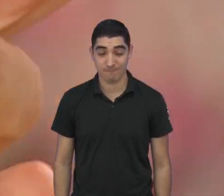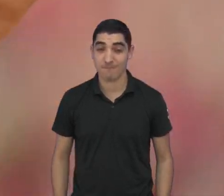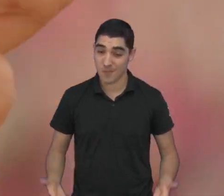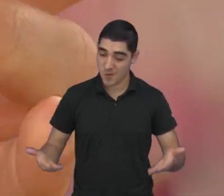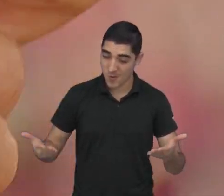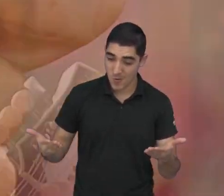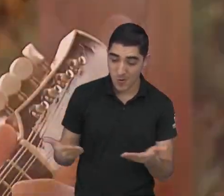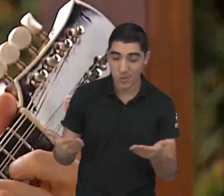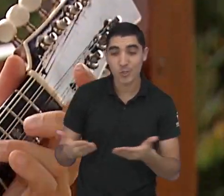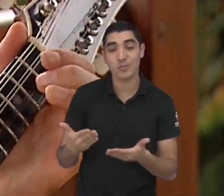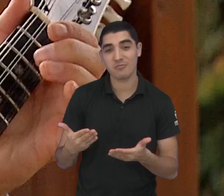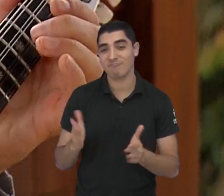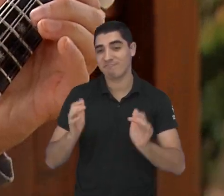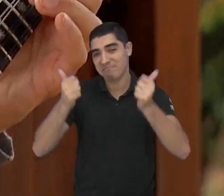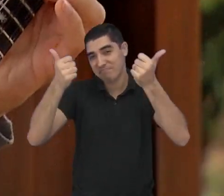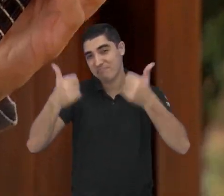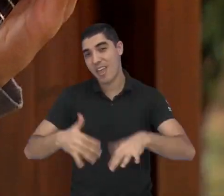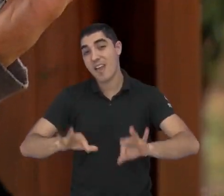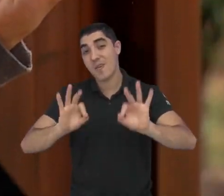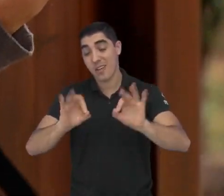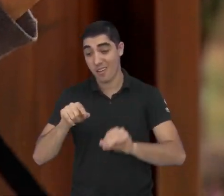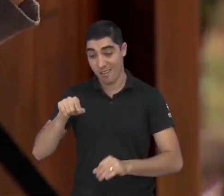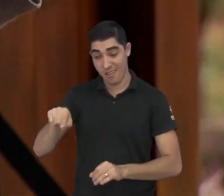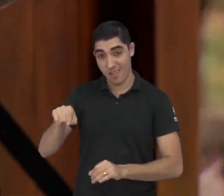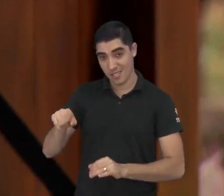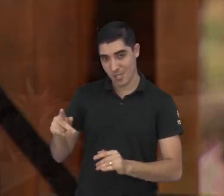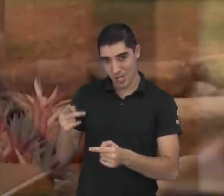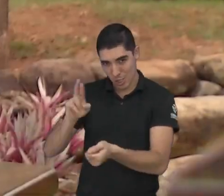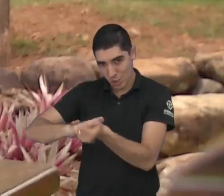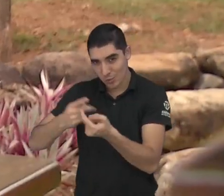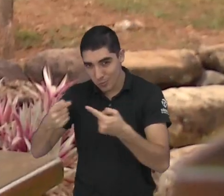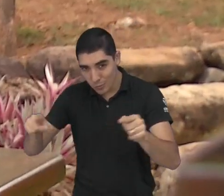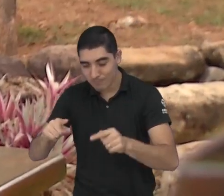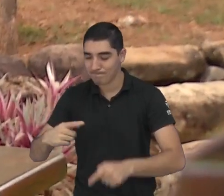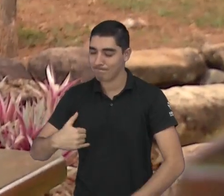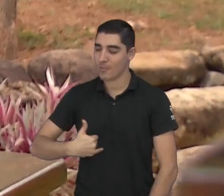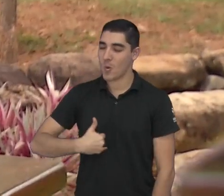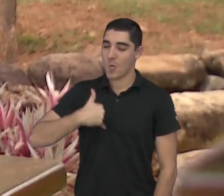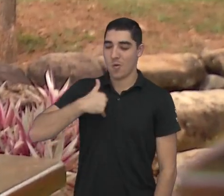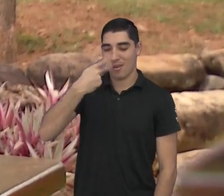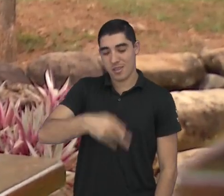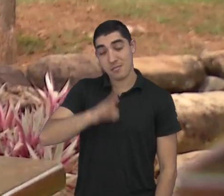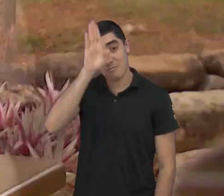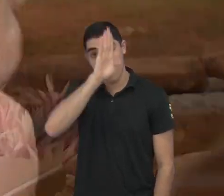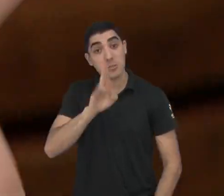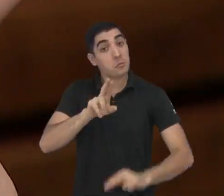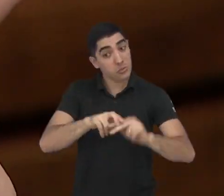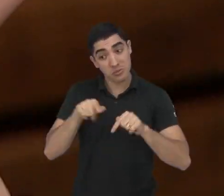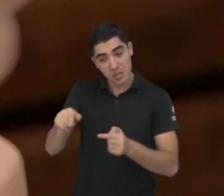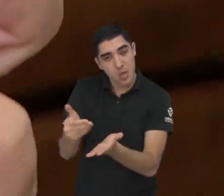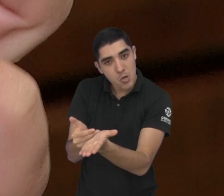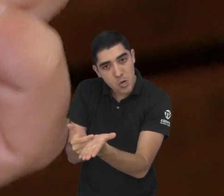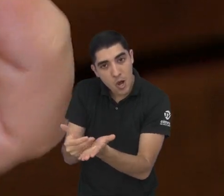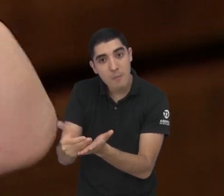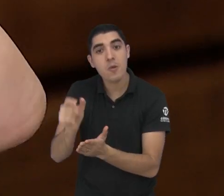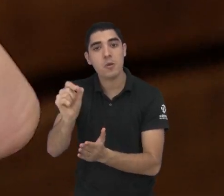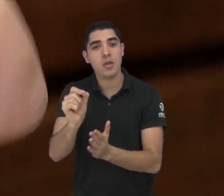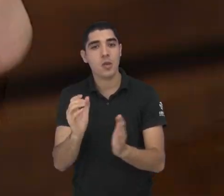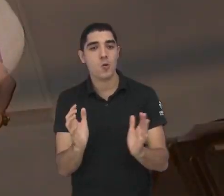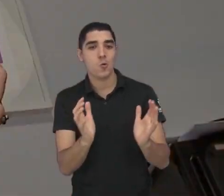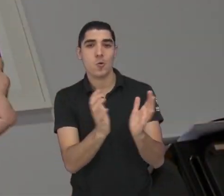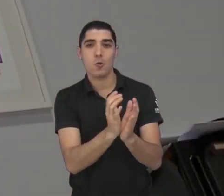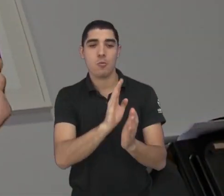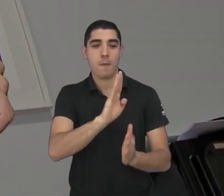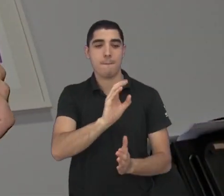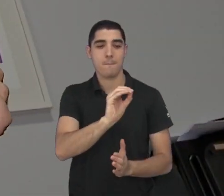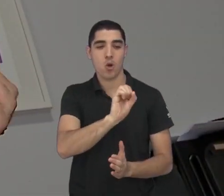E hoje podemos dizer que o choro é de orgulho. Afinal, foi a partir deste ritmo que surgiram a